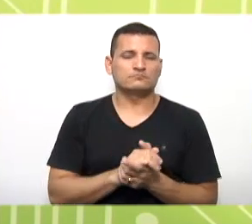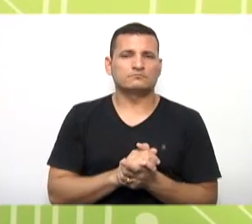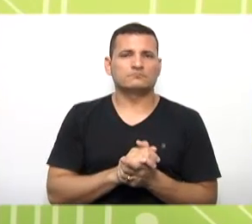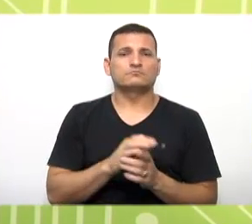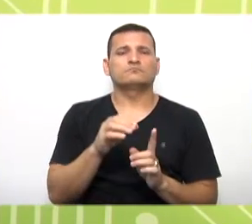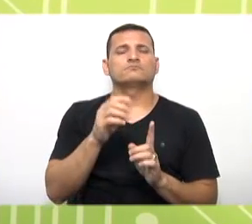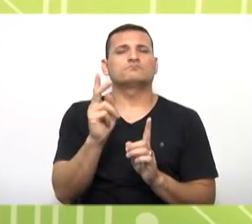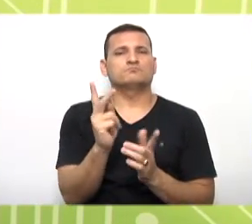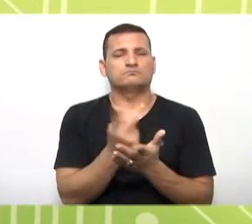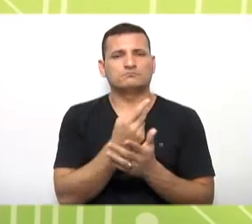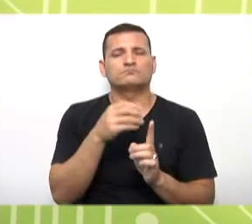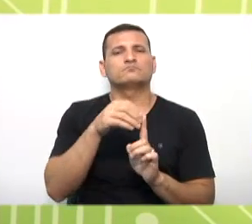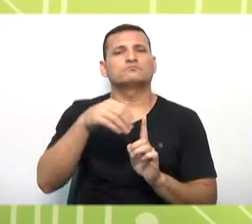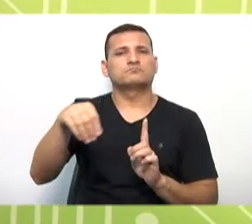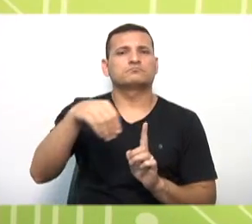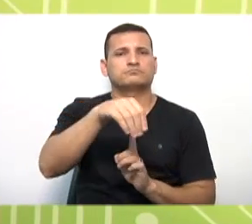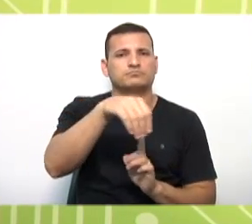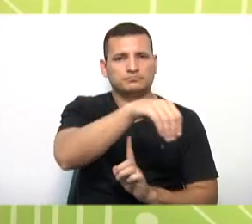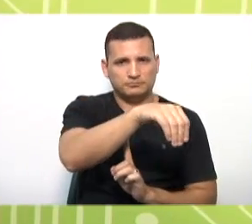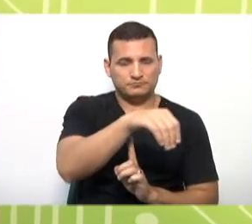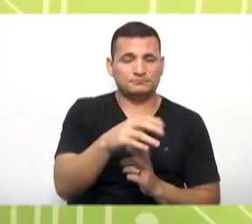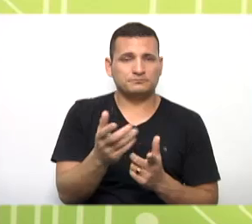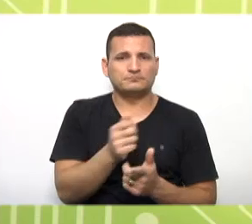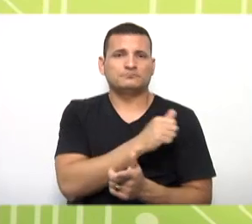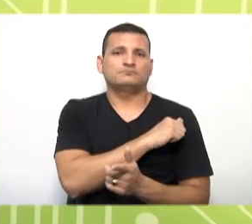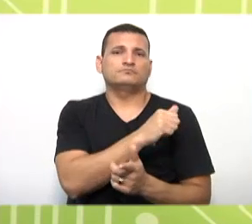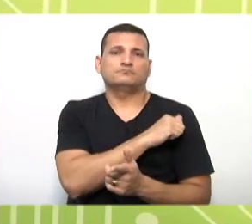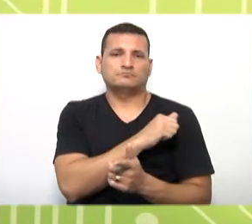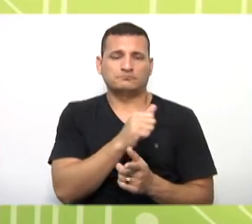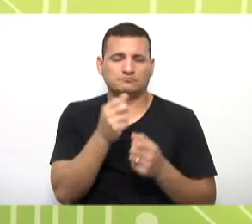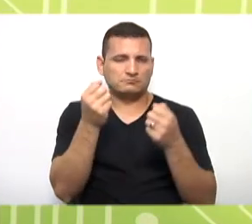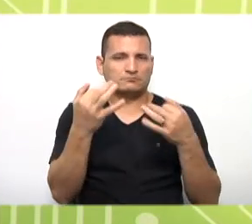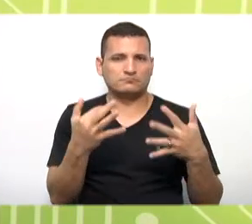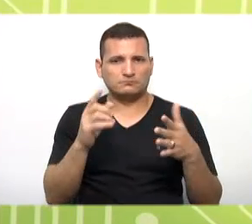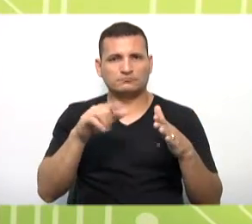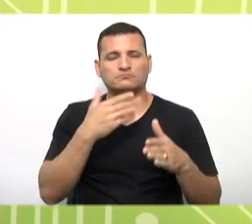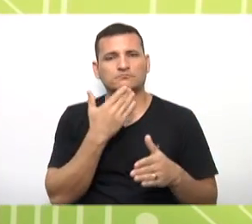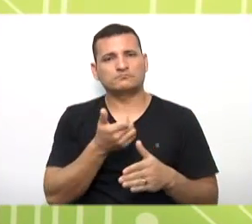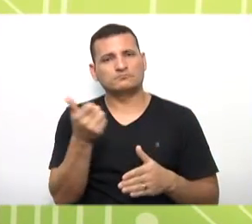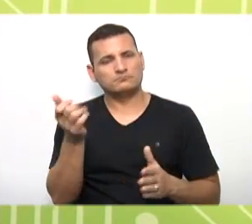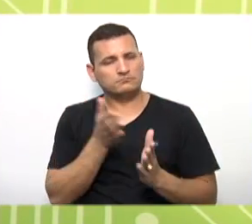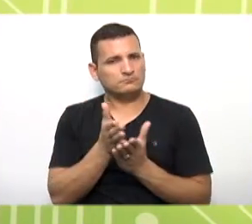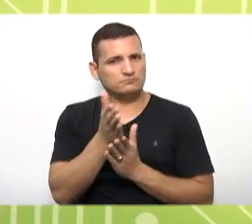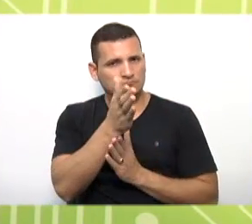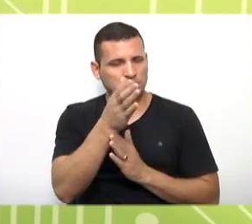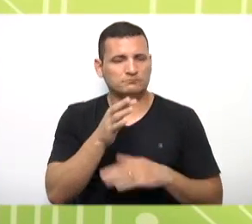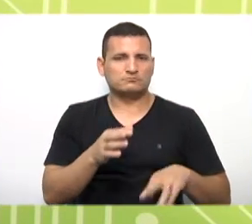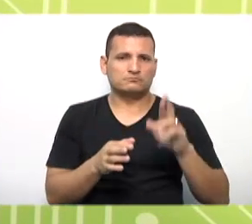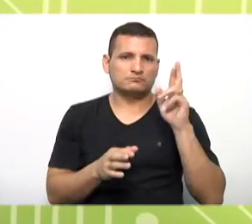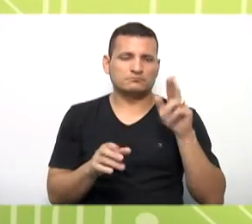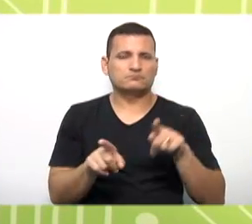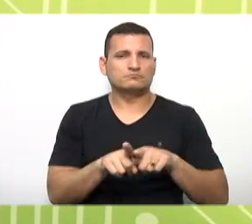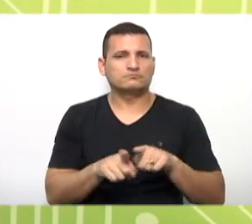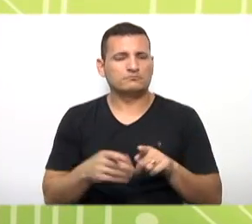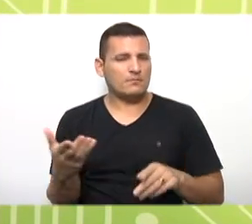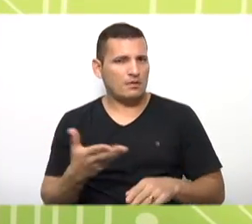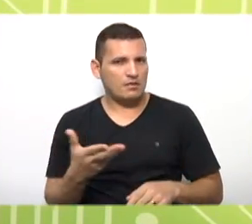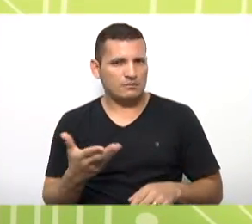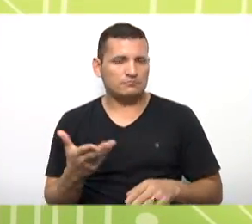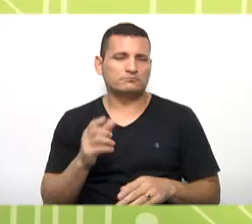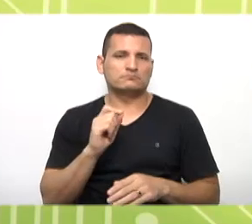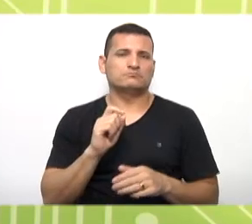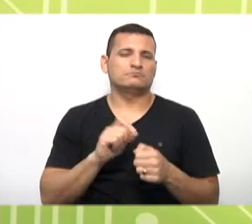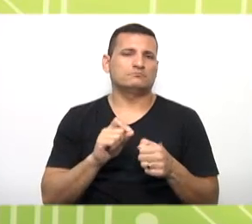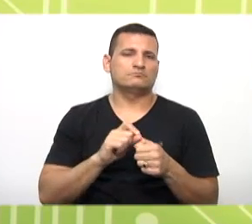descentralizou mesmo, e os alunos trouxeram aí que é o melhor caminho para a tomada de decisões e para acelerar as ações